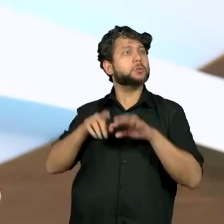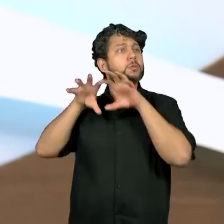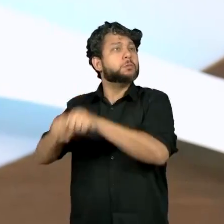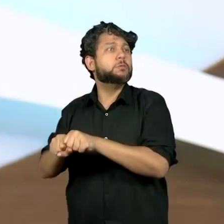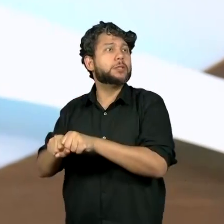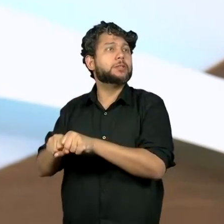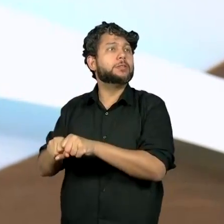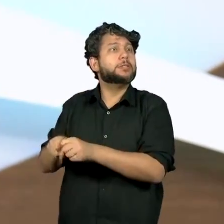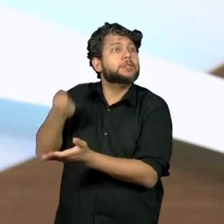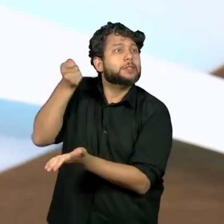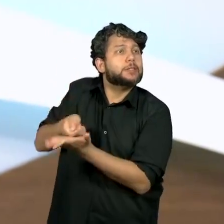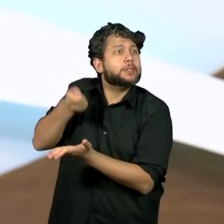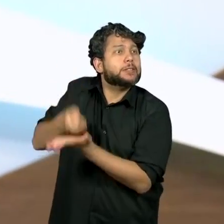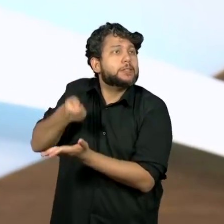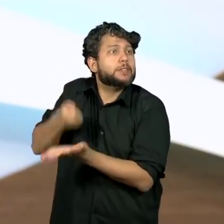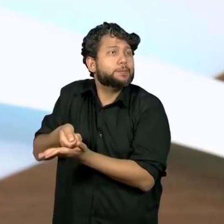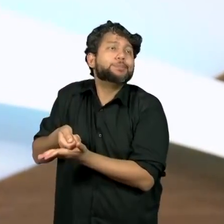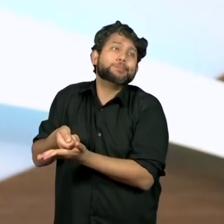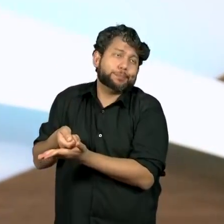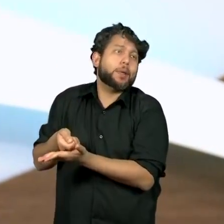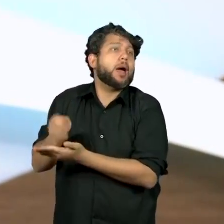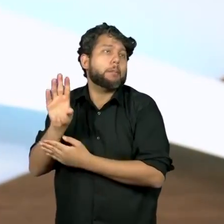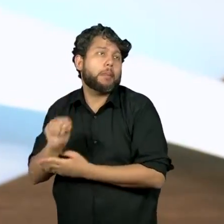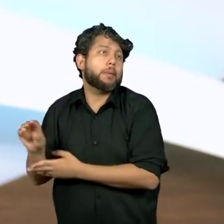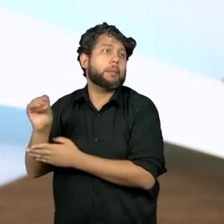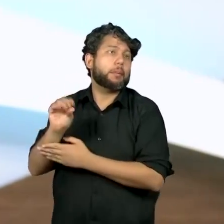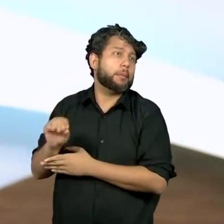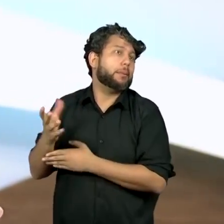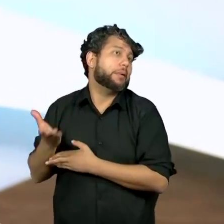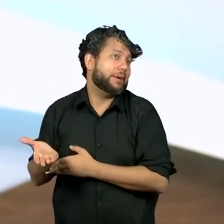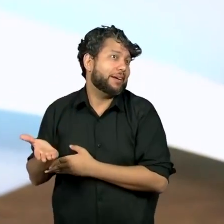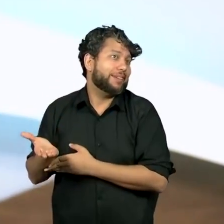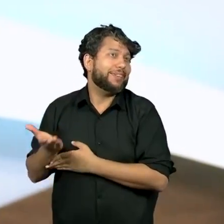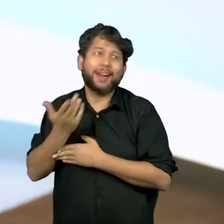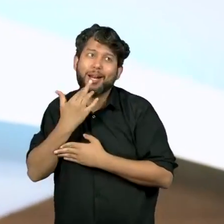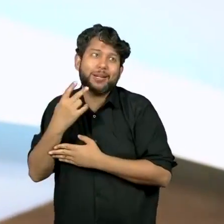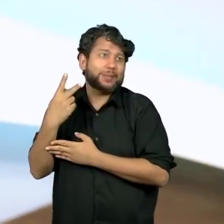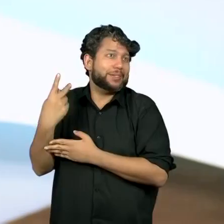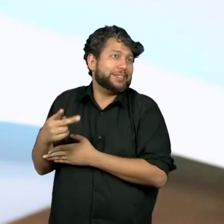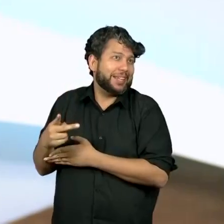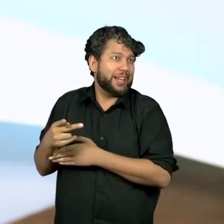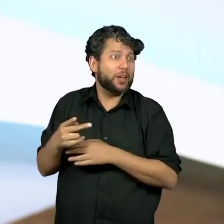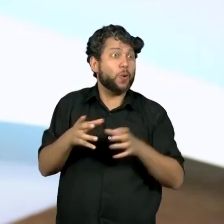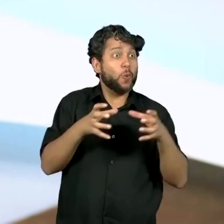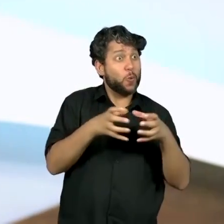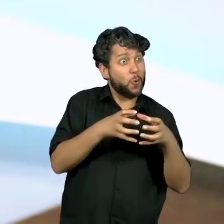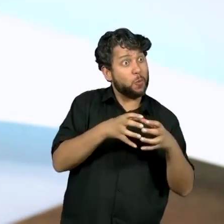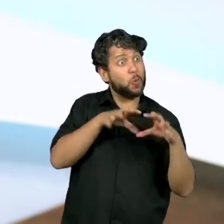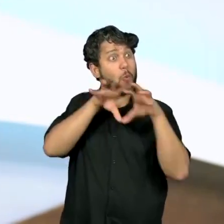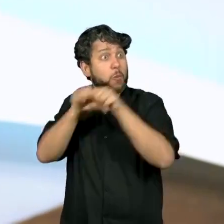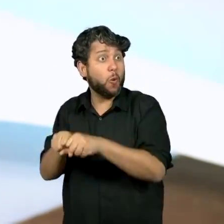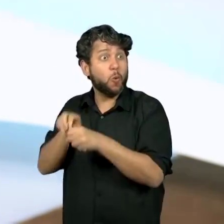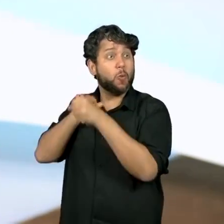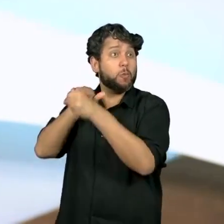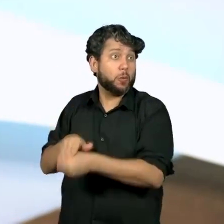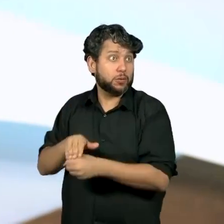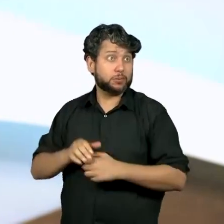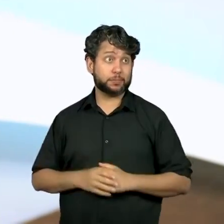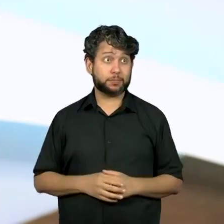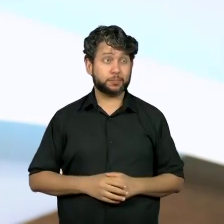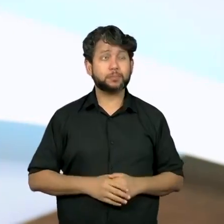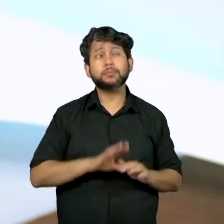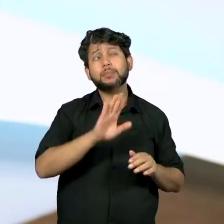nossa realidade. O que acontece com a língua... Tem uma série de constelações. Uma das constelações é que eu sou uma